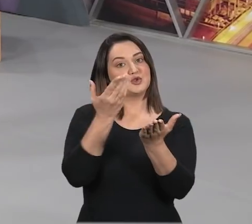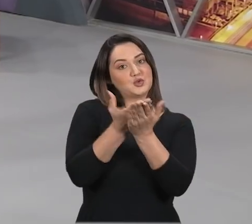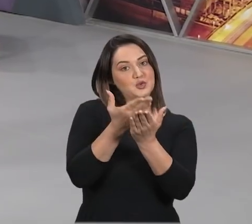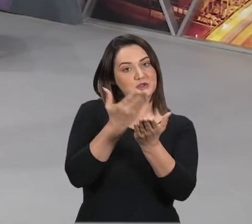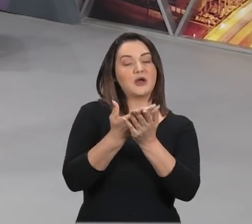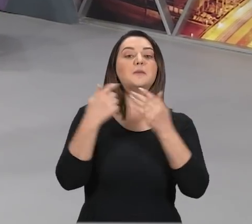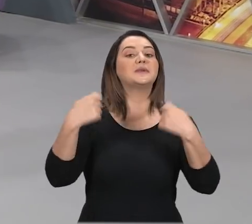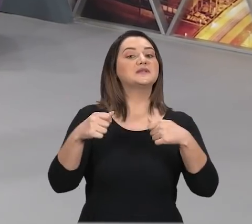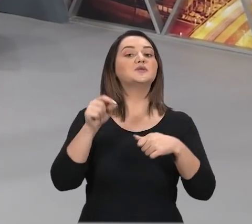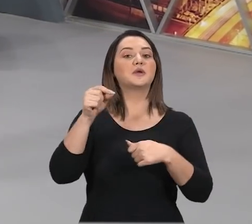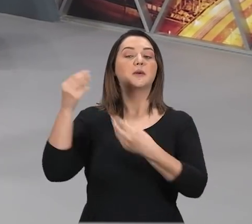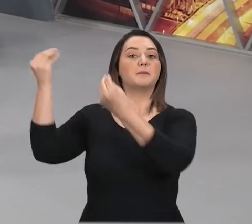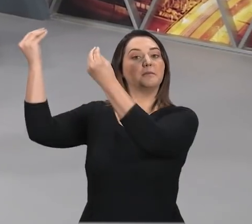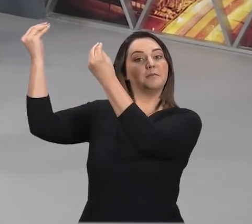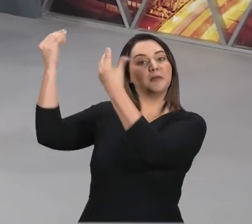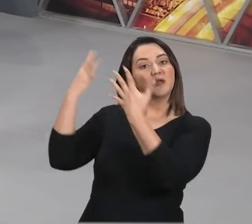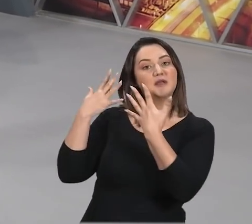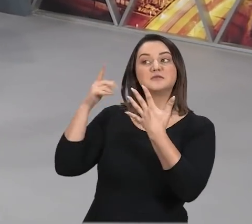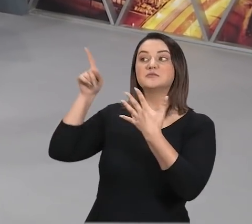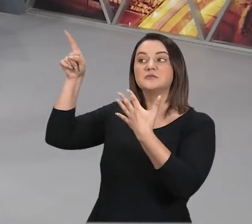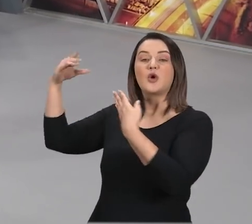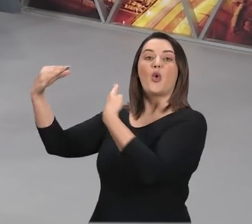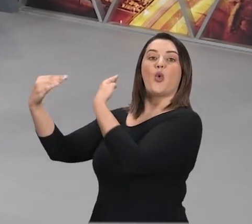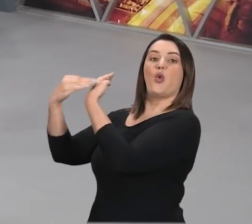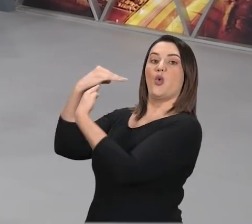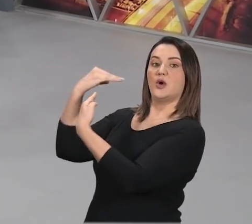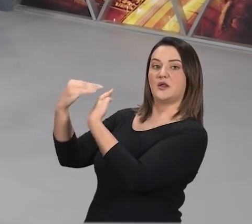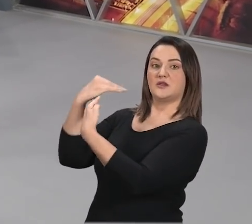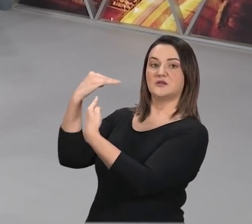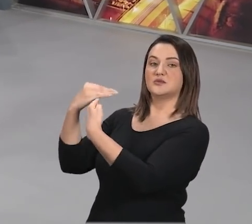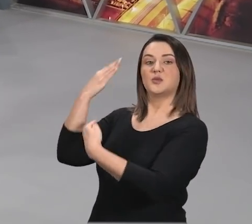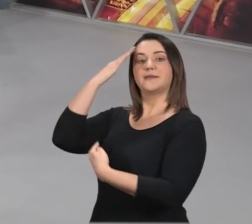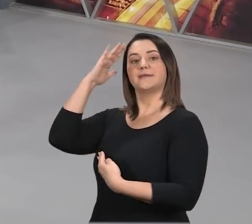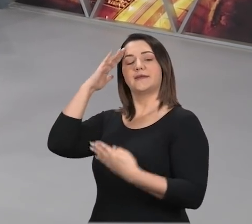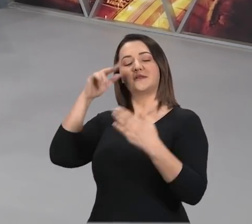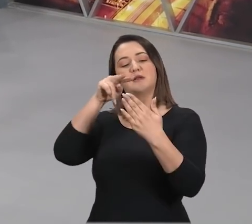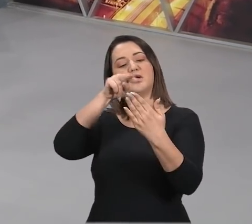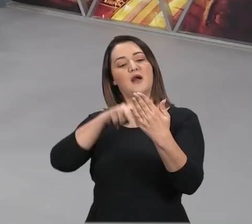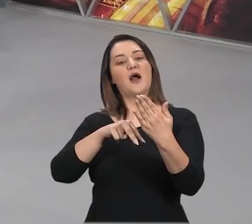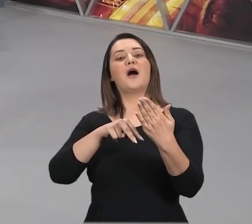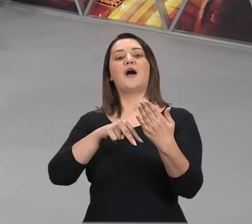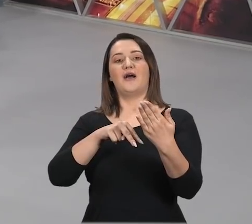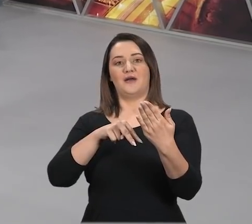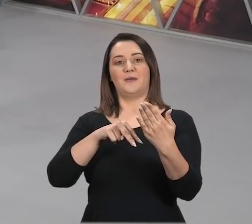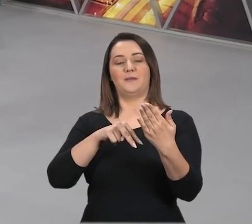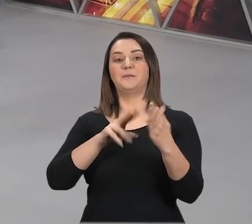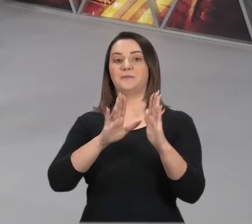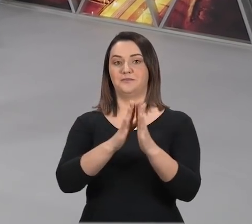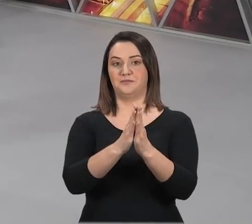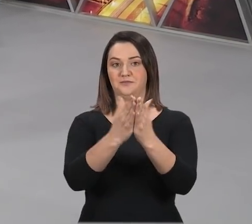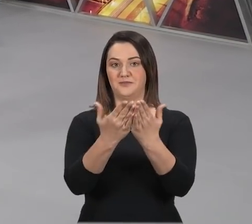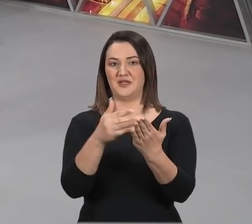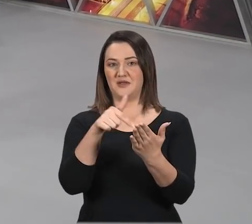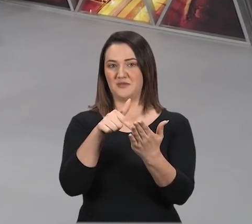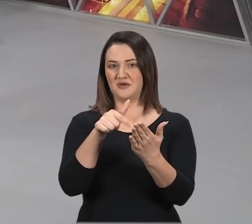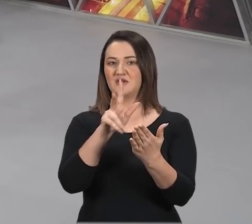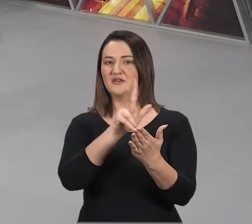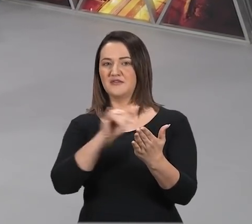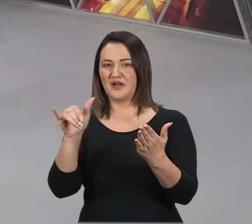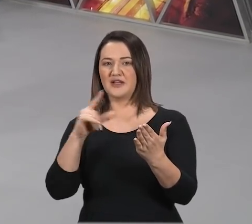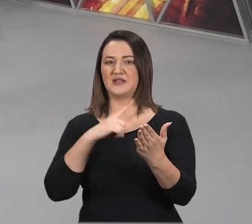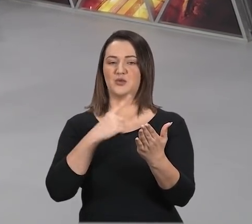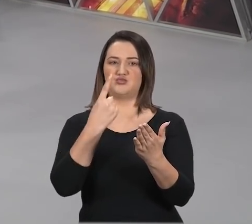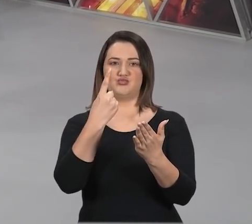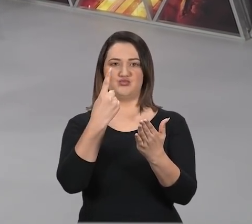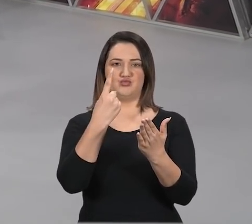estudá-lo, você precisa ter a bênção de Deus, a orientação de Deus, para você entender o que Deus quer que você entenda. Agora, aqui dentro, você não